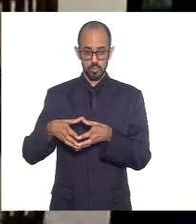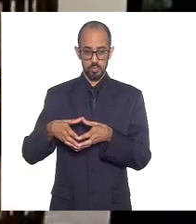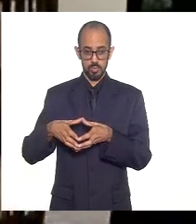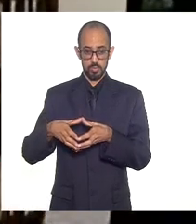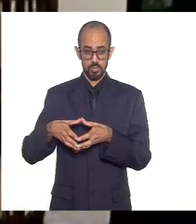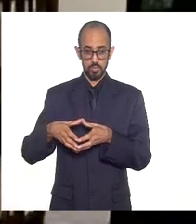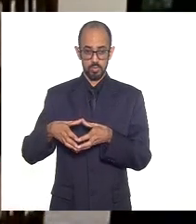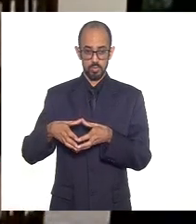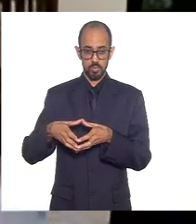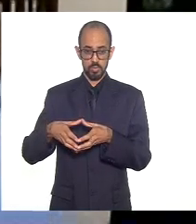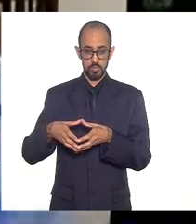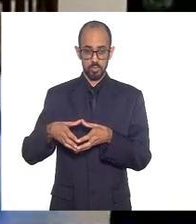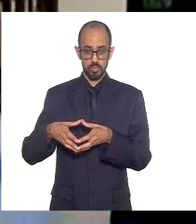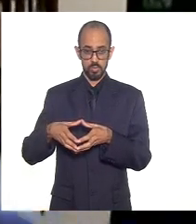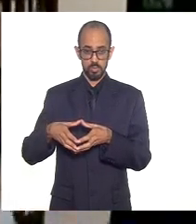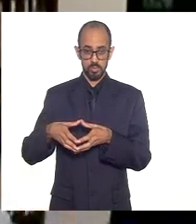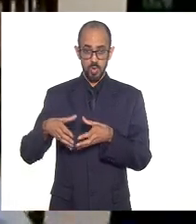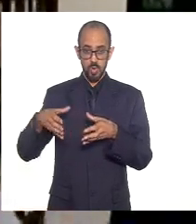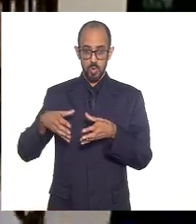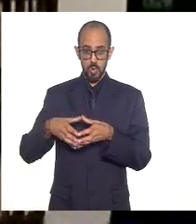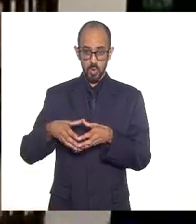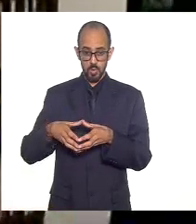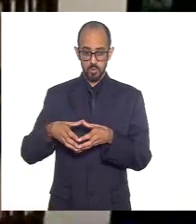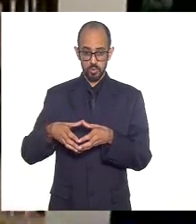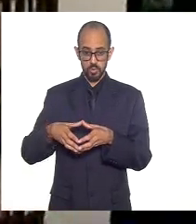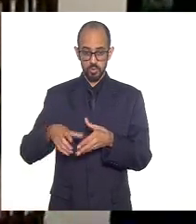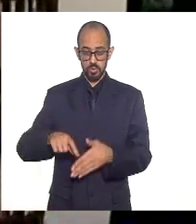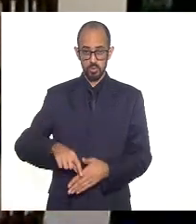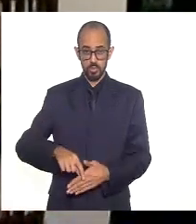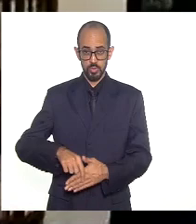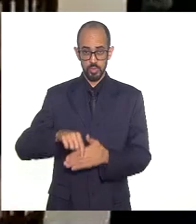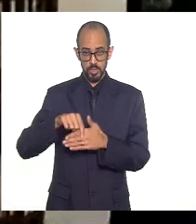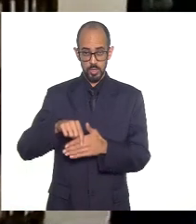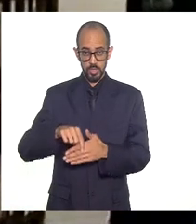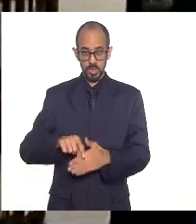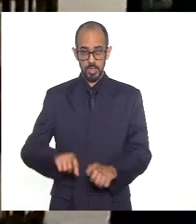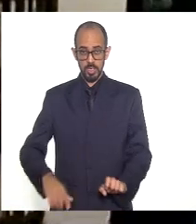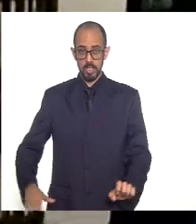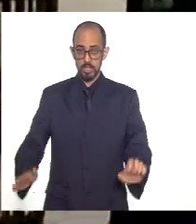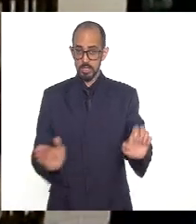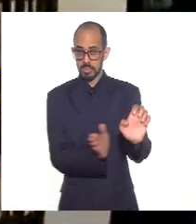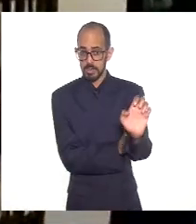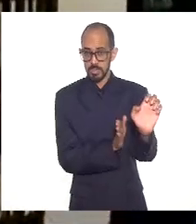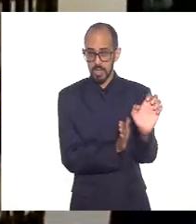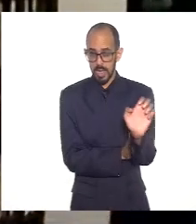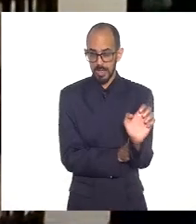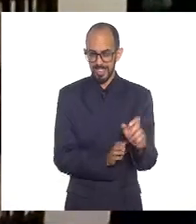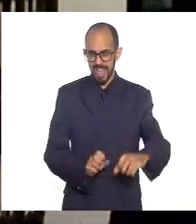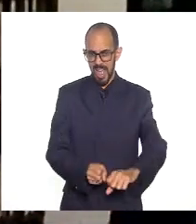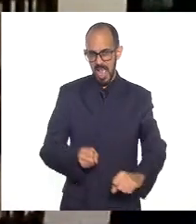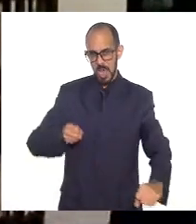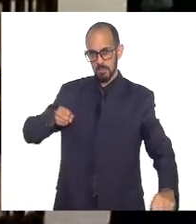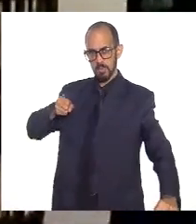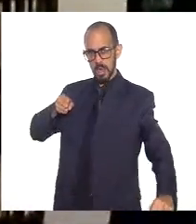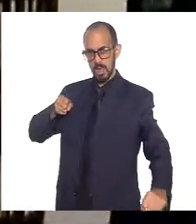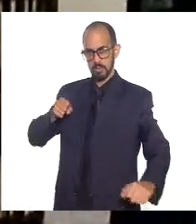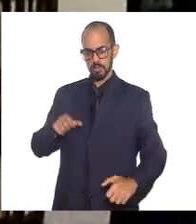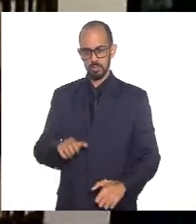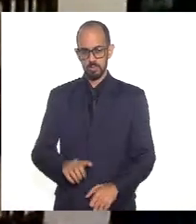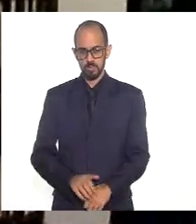Uma frente de esquerda progressista alargada. Uso esse